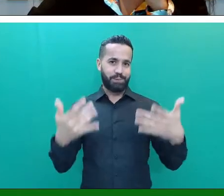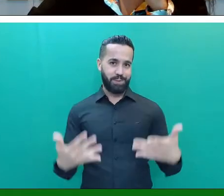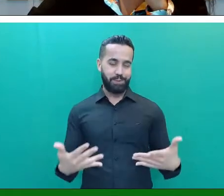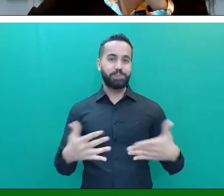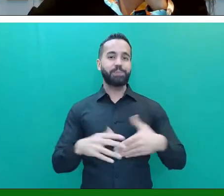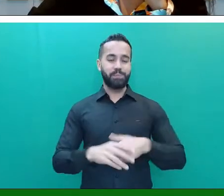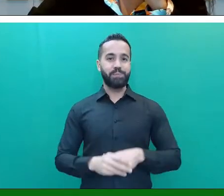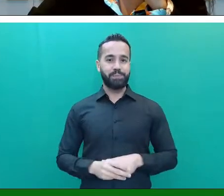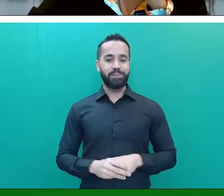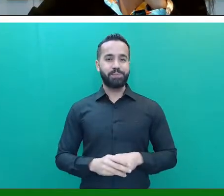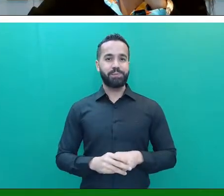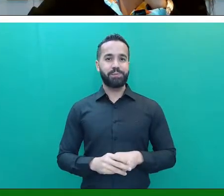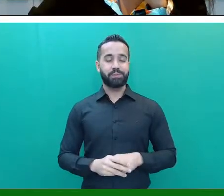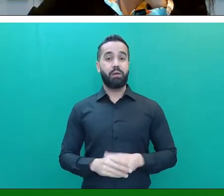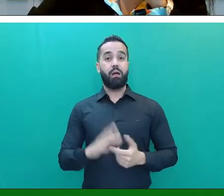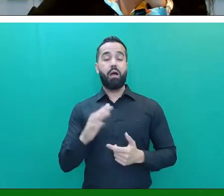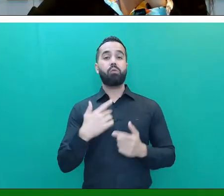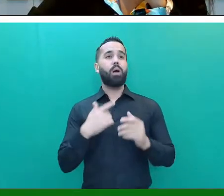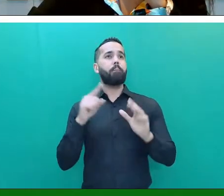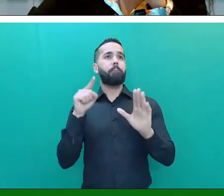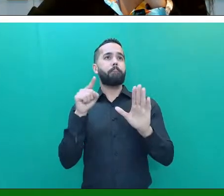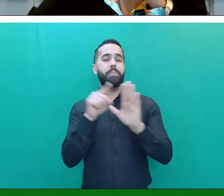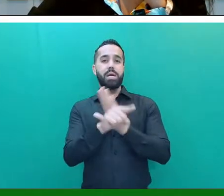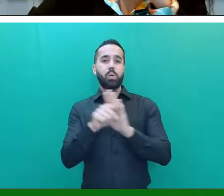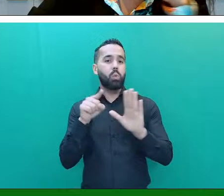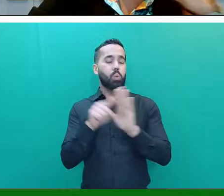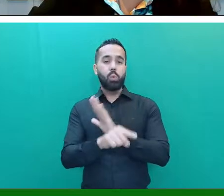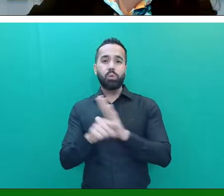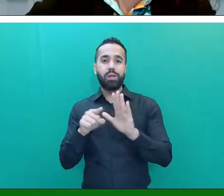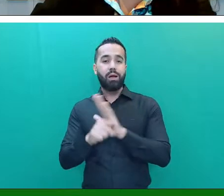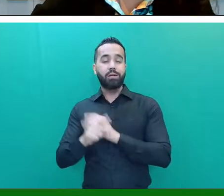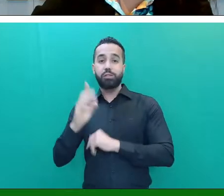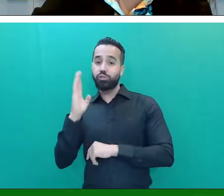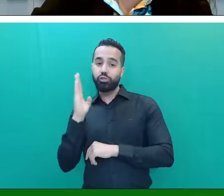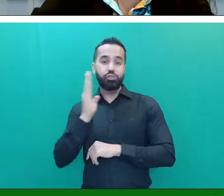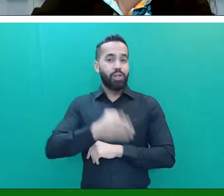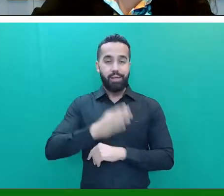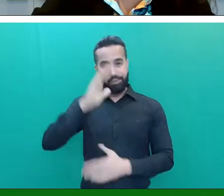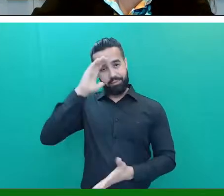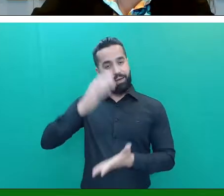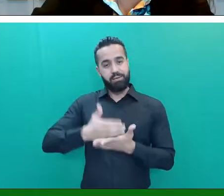e não há propriamente perguntas muito diretas ao seu trabalho.